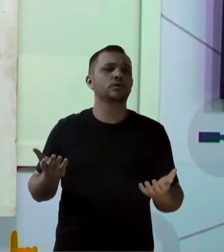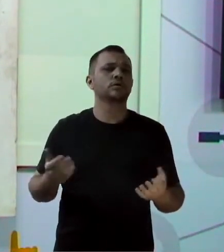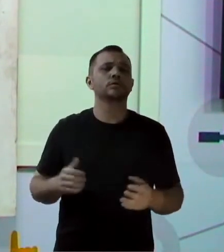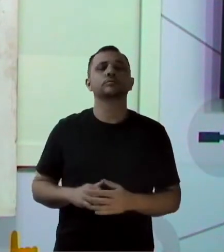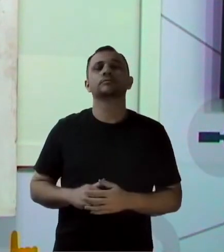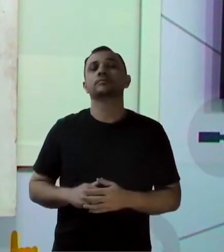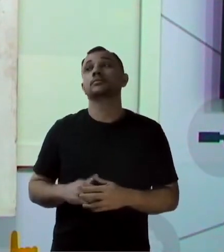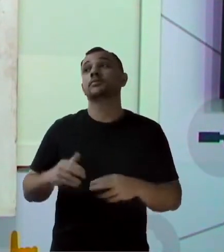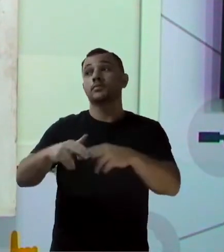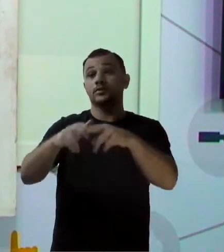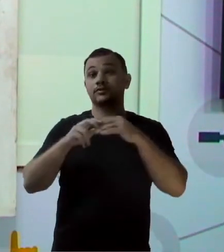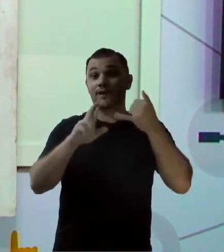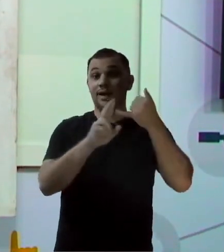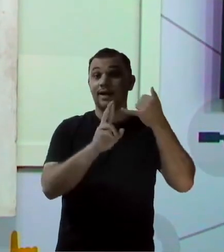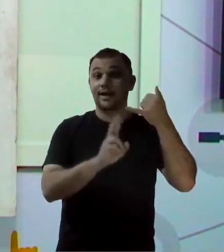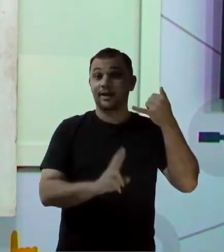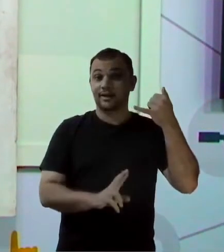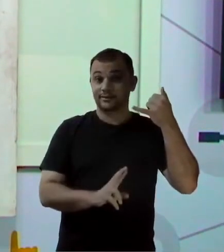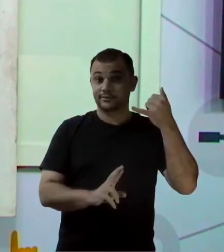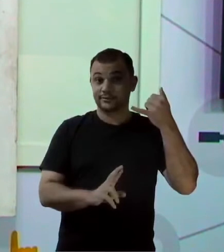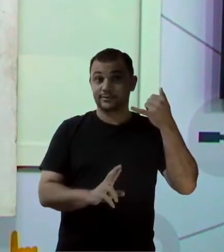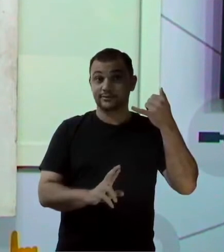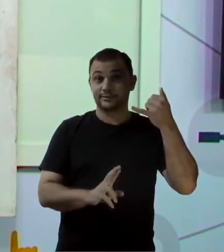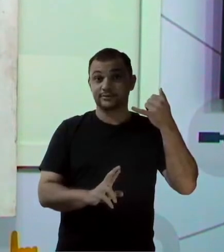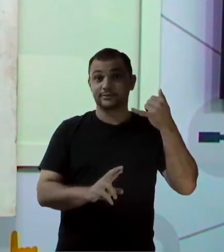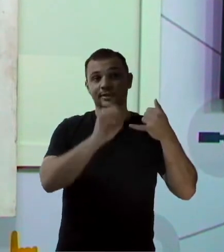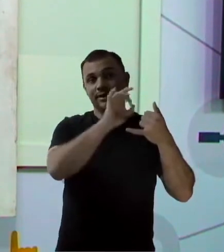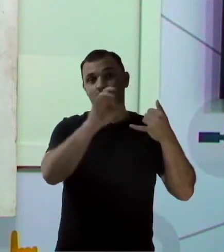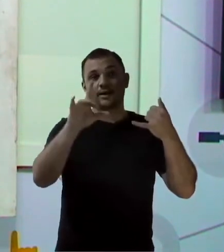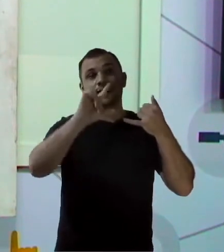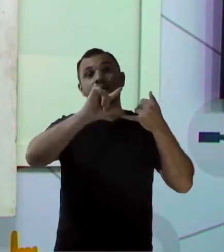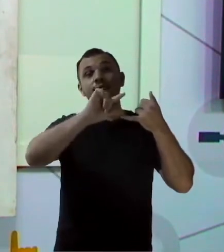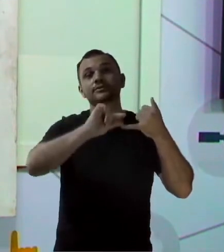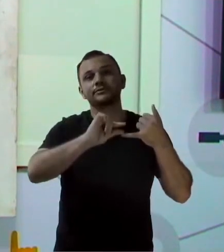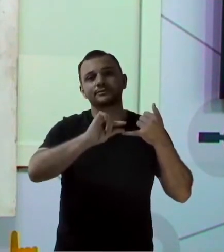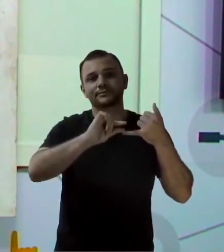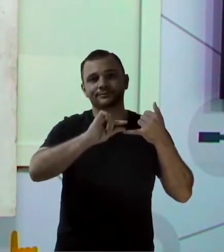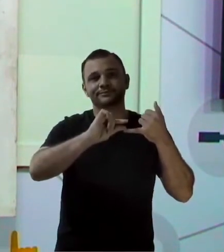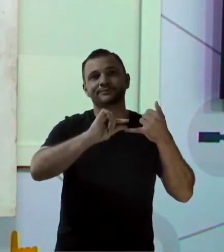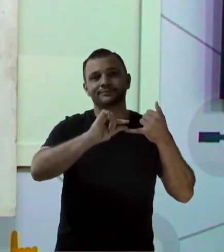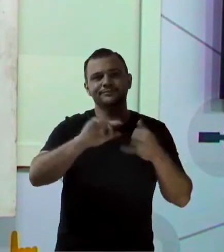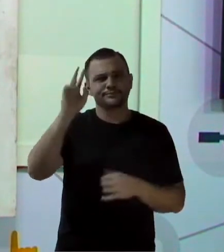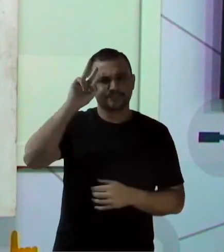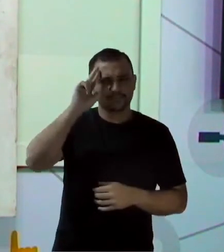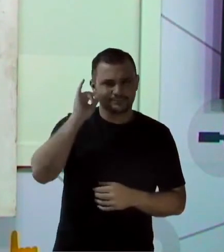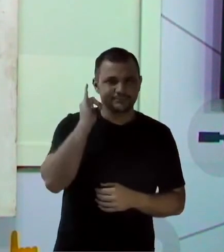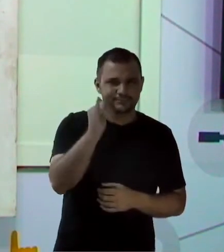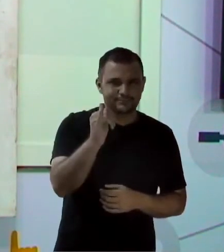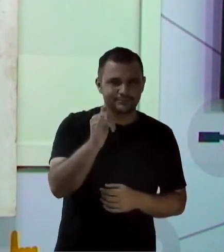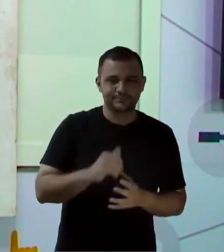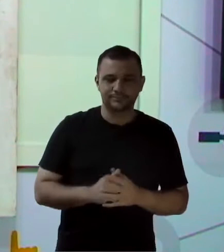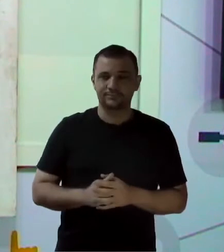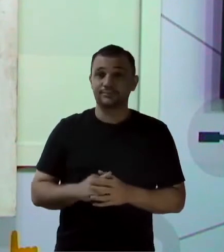aumentou porque a resistência equivalente diminuiu. O que foi que eu disse para os senhores? Quando eu